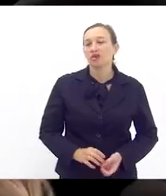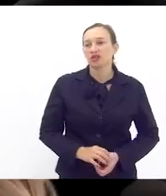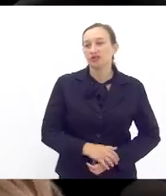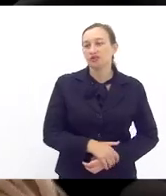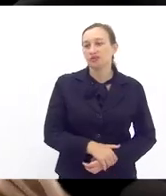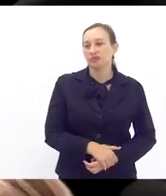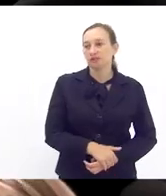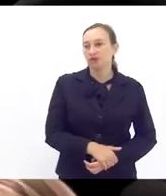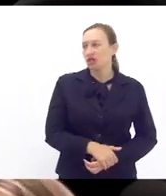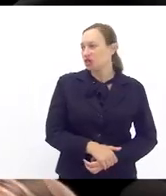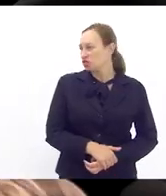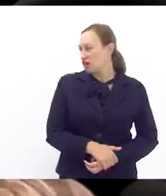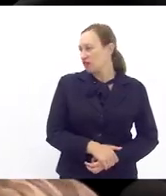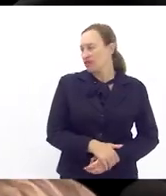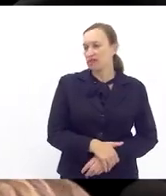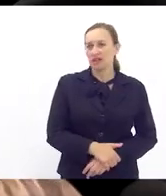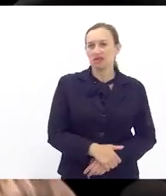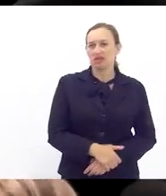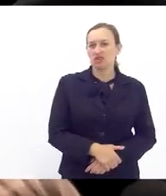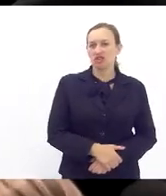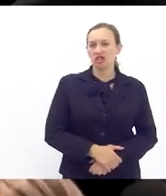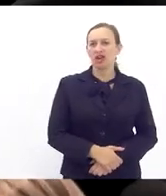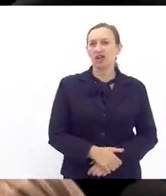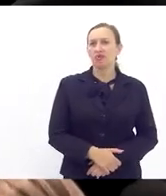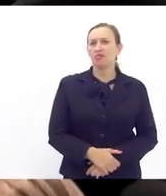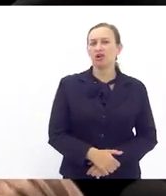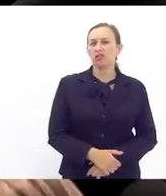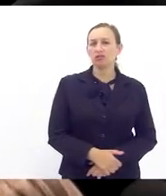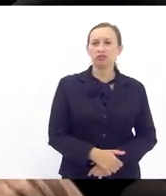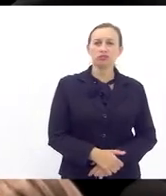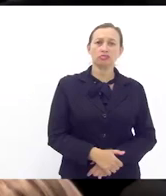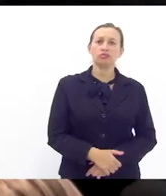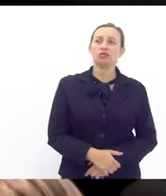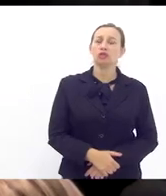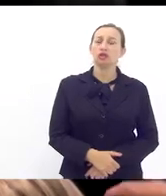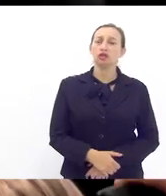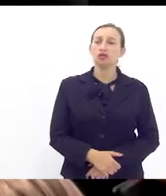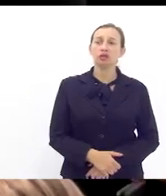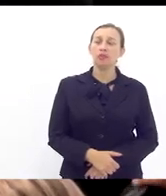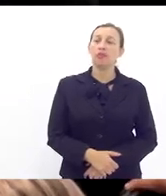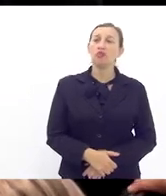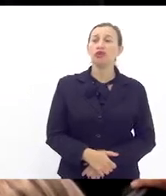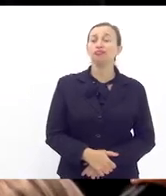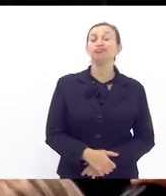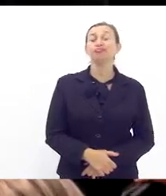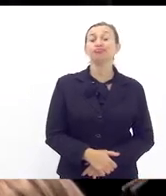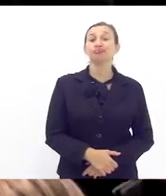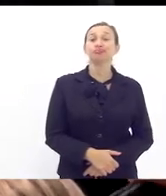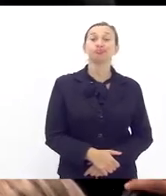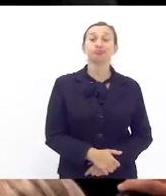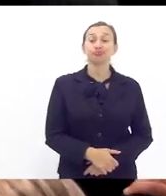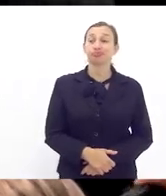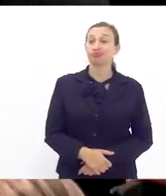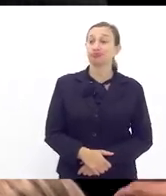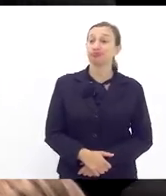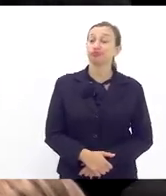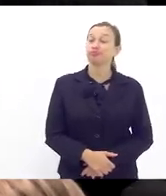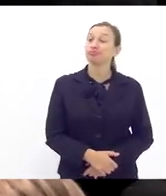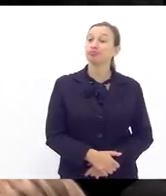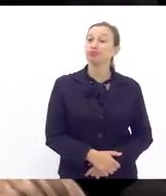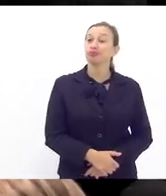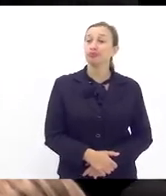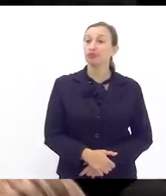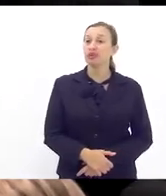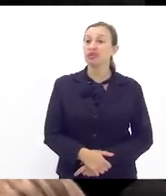quando voltar ao transformador nesse momento a enel por minha causa por eu não aguentar mas eu descaso